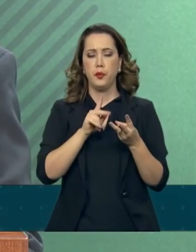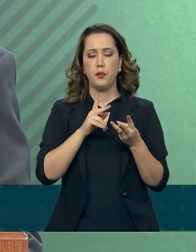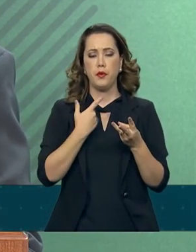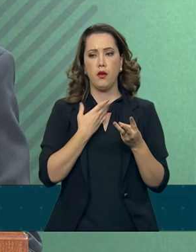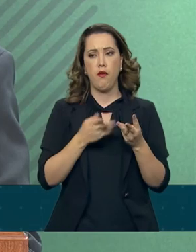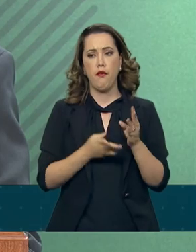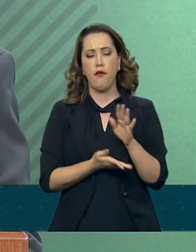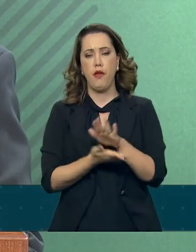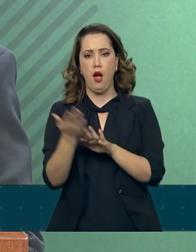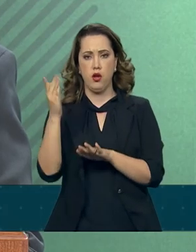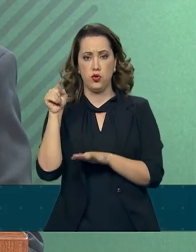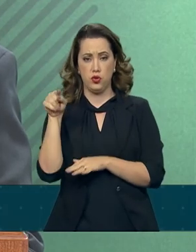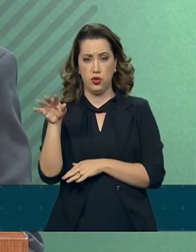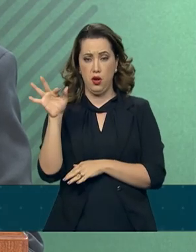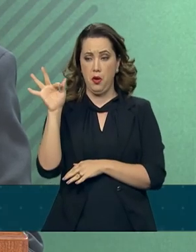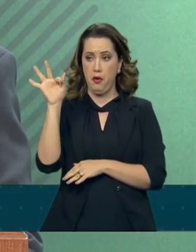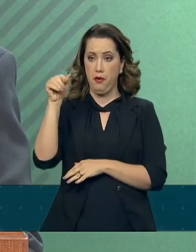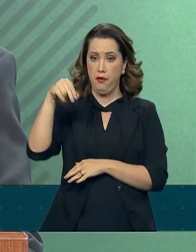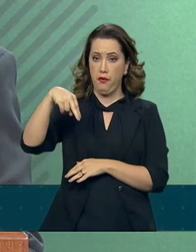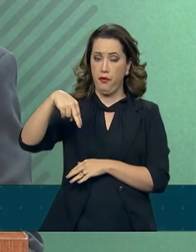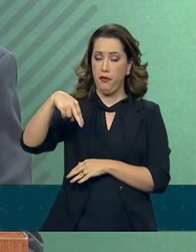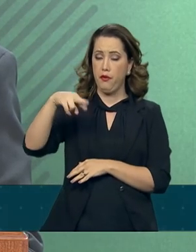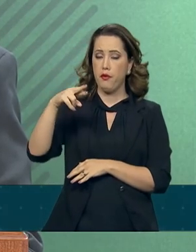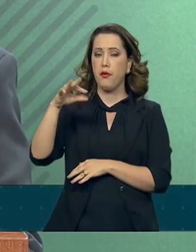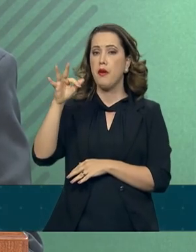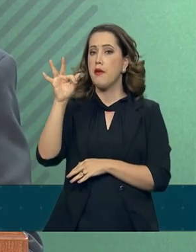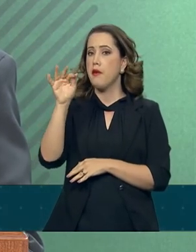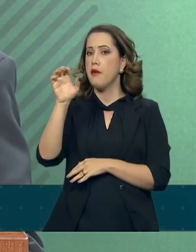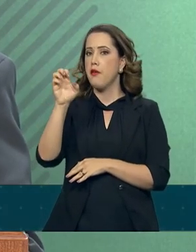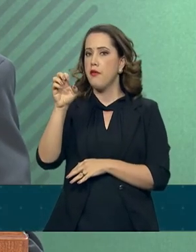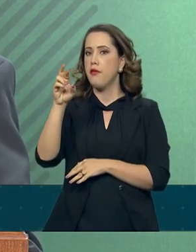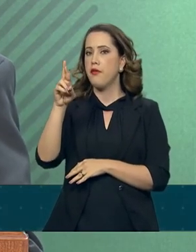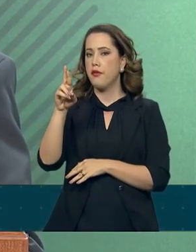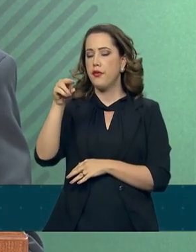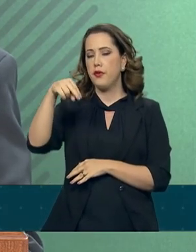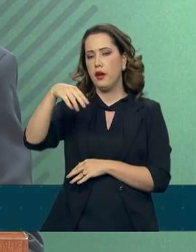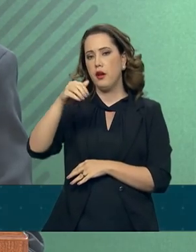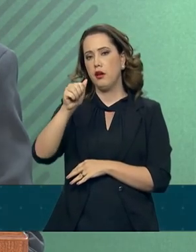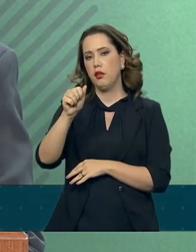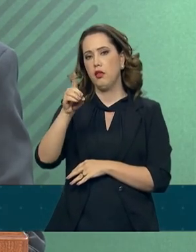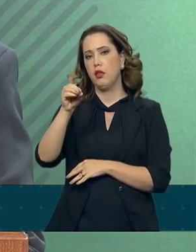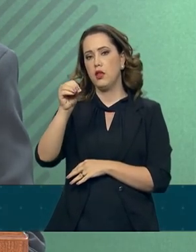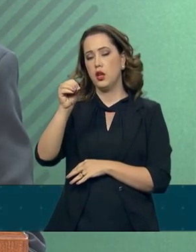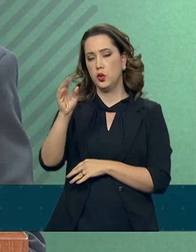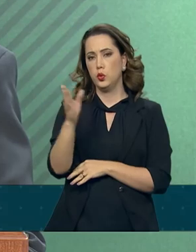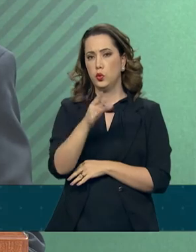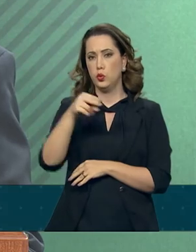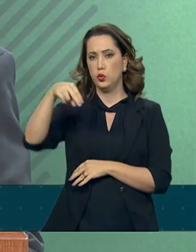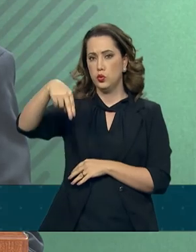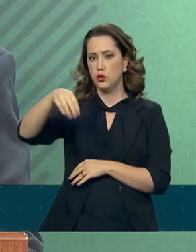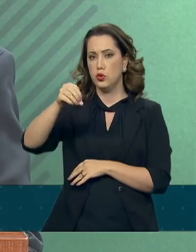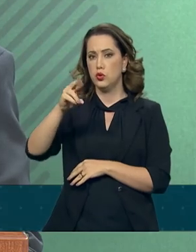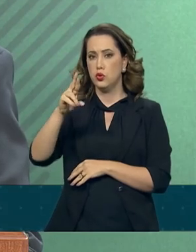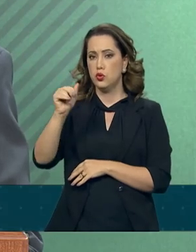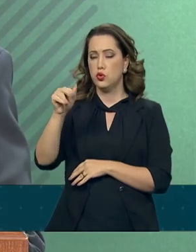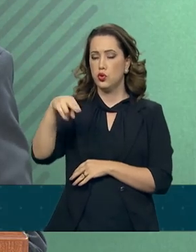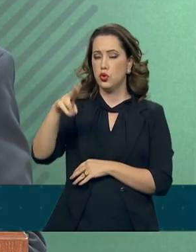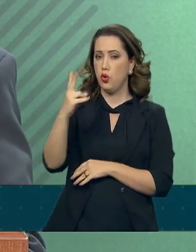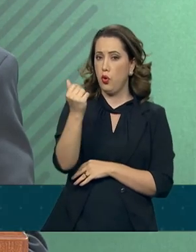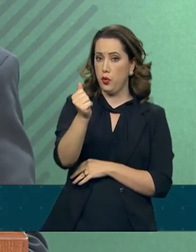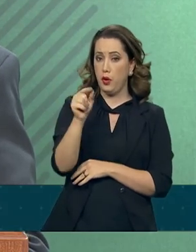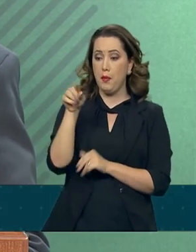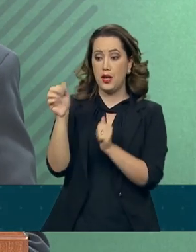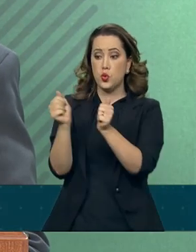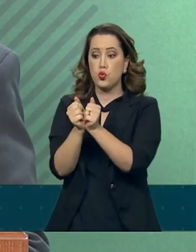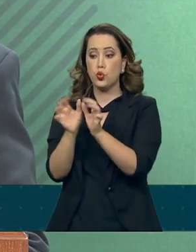fernando de noronha para juntos com representantes da concessionária daquela ilha